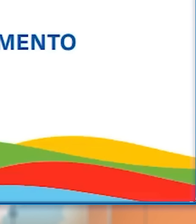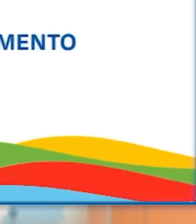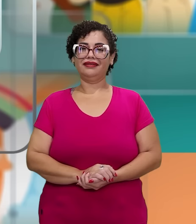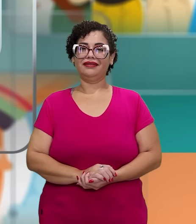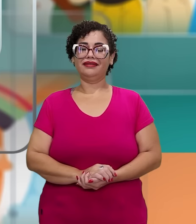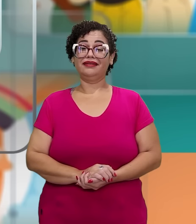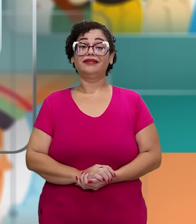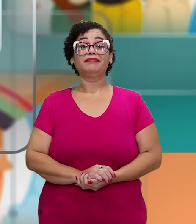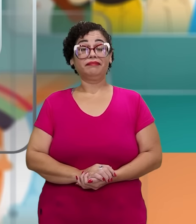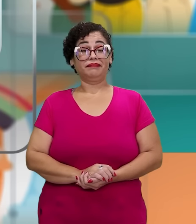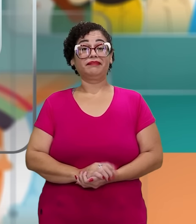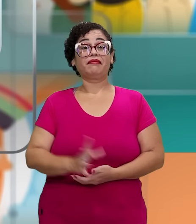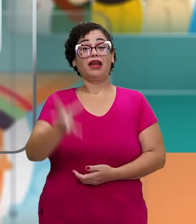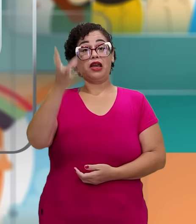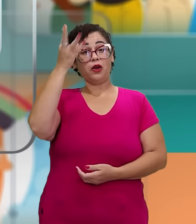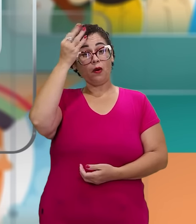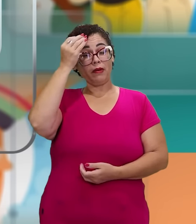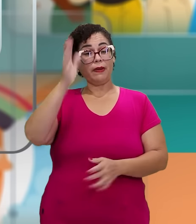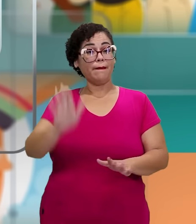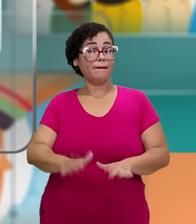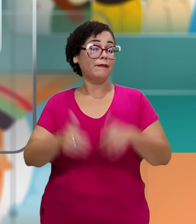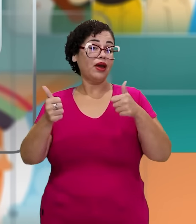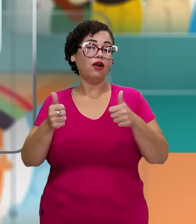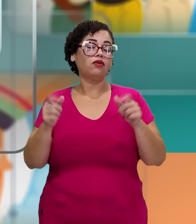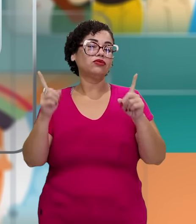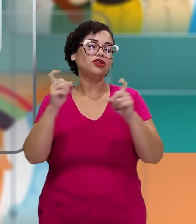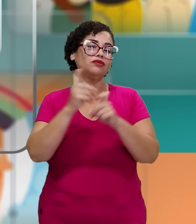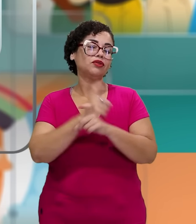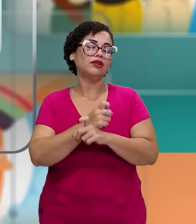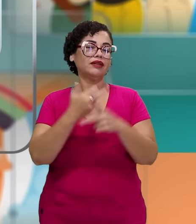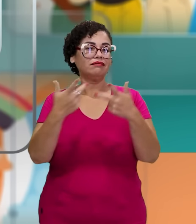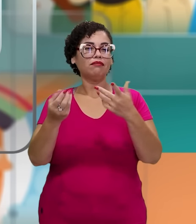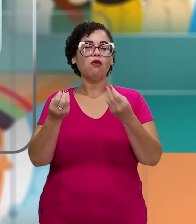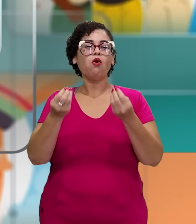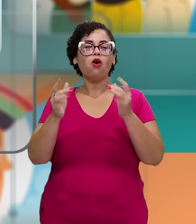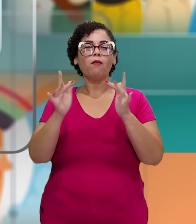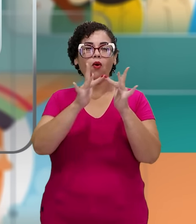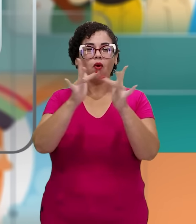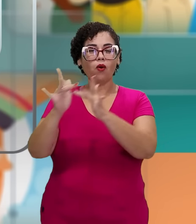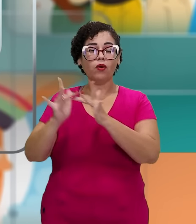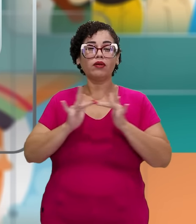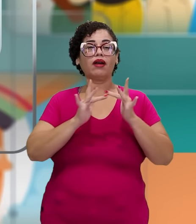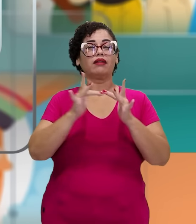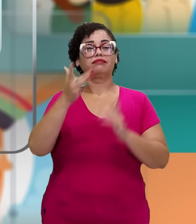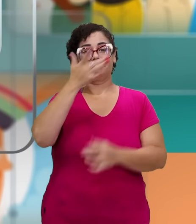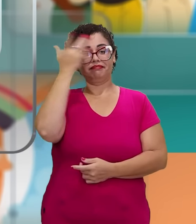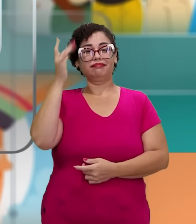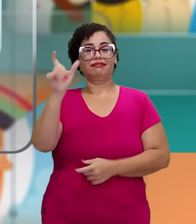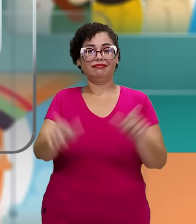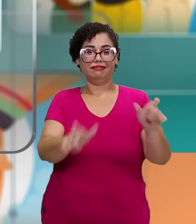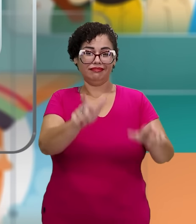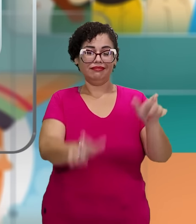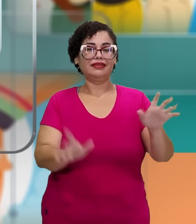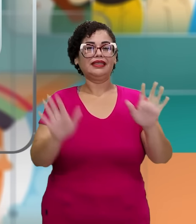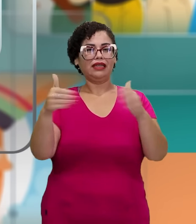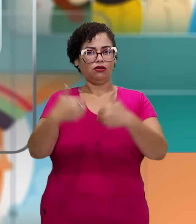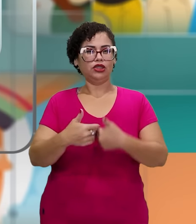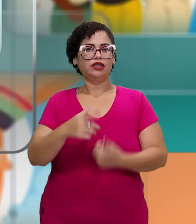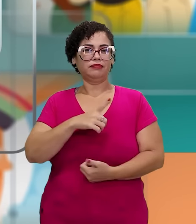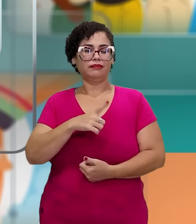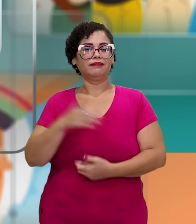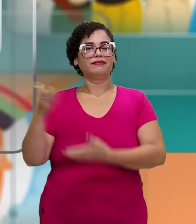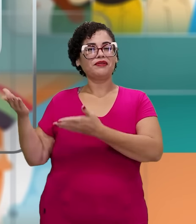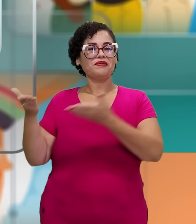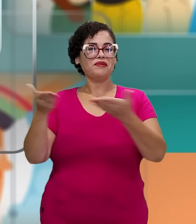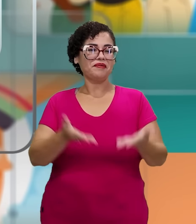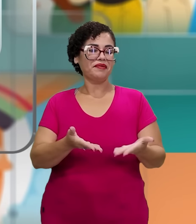links para compreendermos melhor sobre as dificuldades de interações para as pessoas que apresentam autismo trouxemos hoje